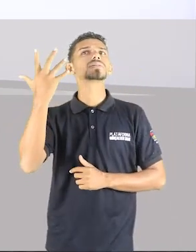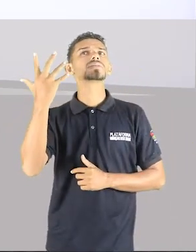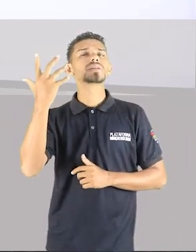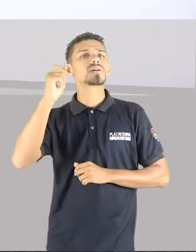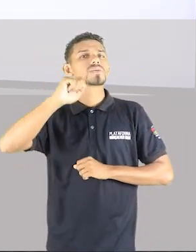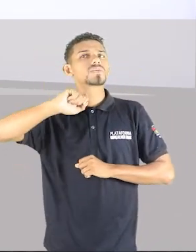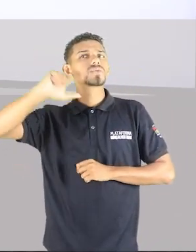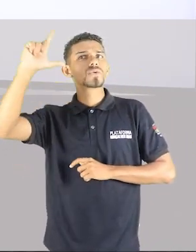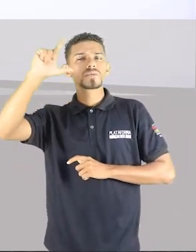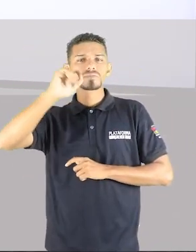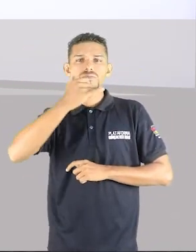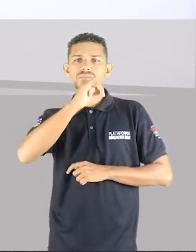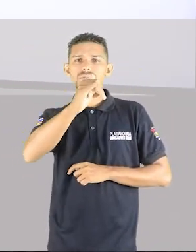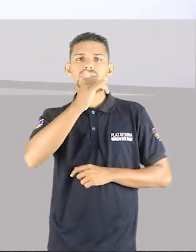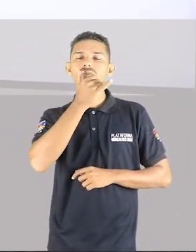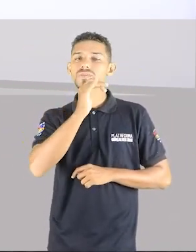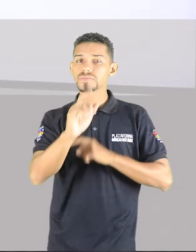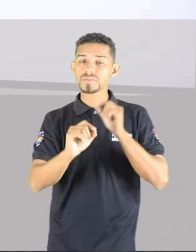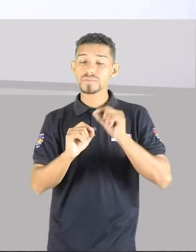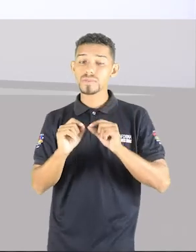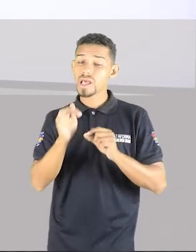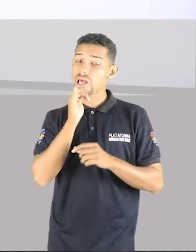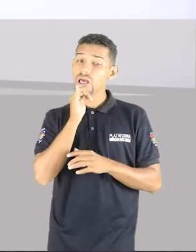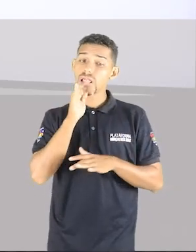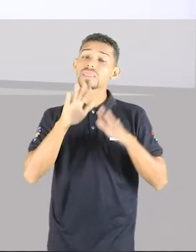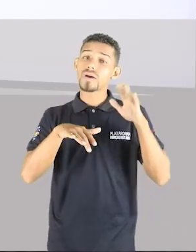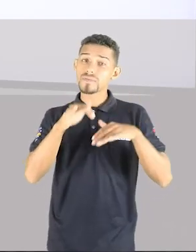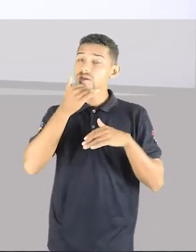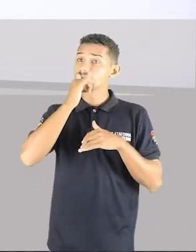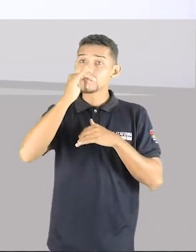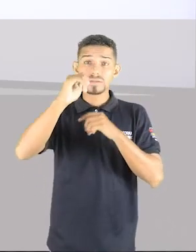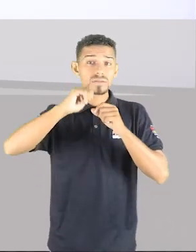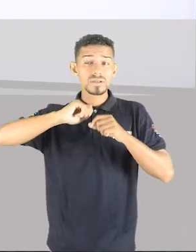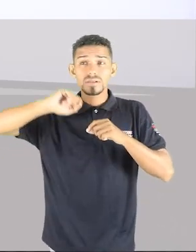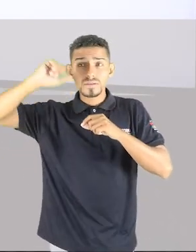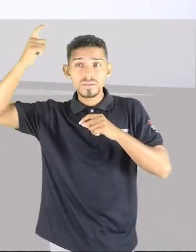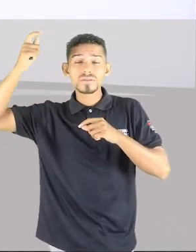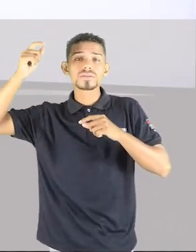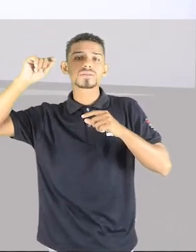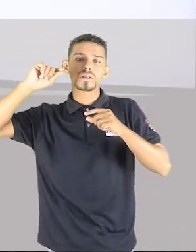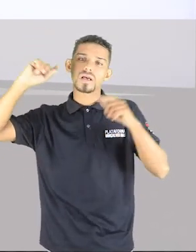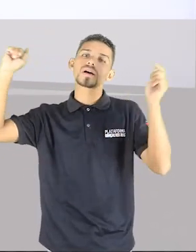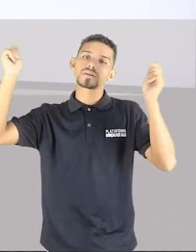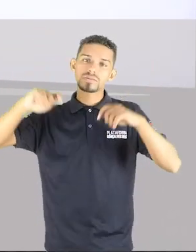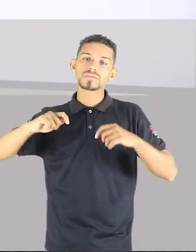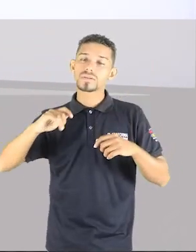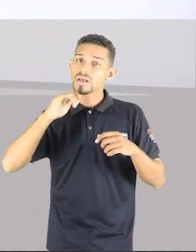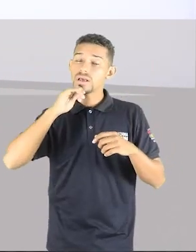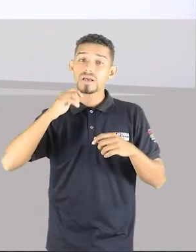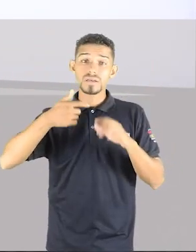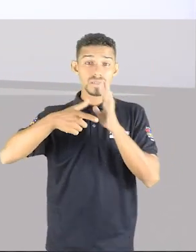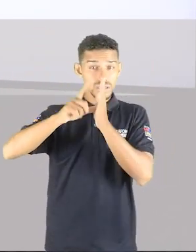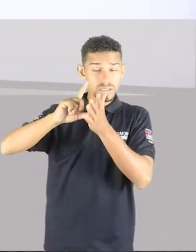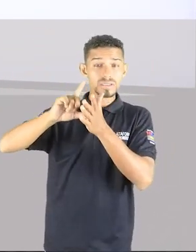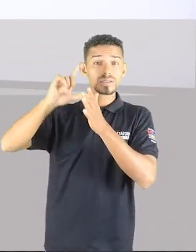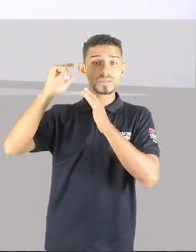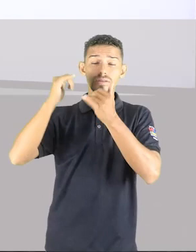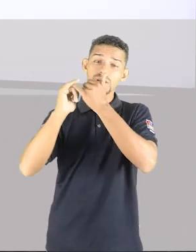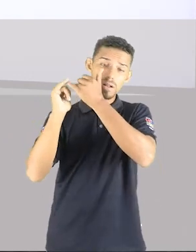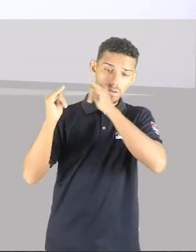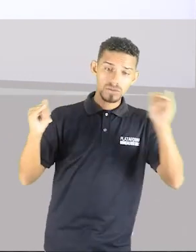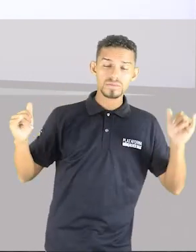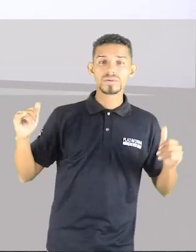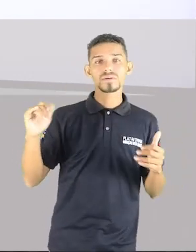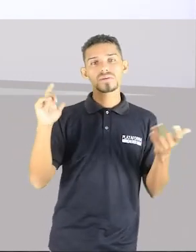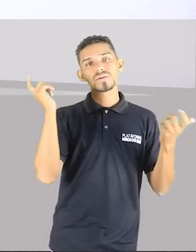aquele aumento de corrente porque de repente a corrente ainda tá alta você liga de novo e antes dele desligar novamente pode